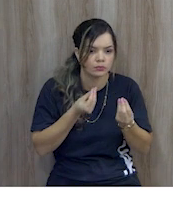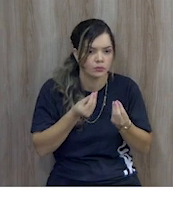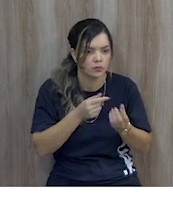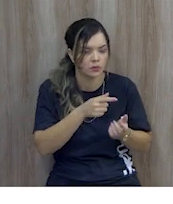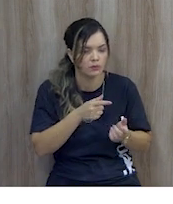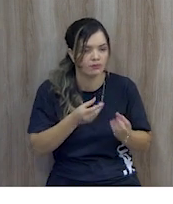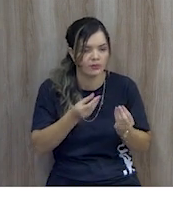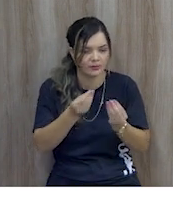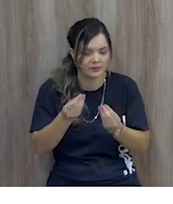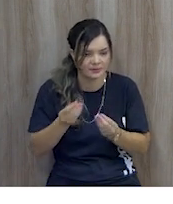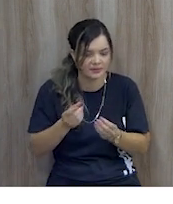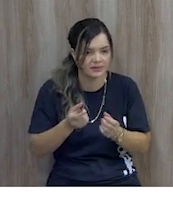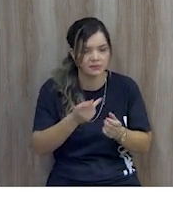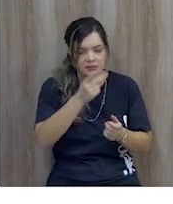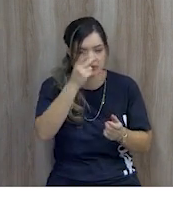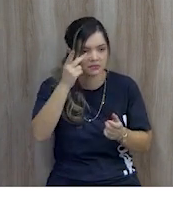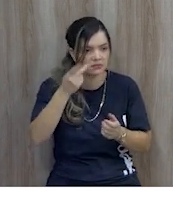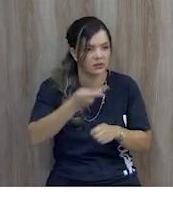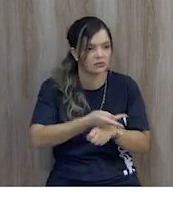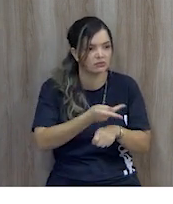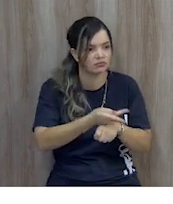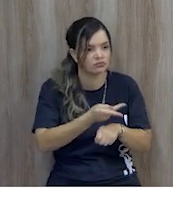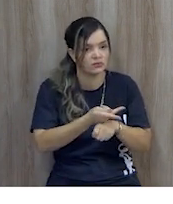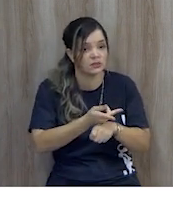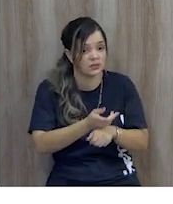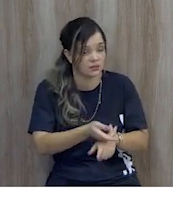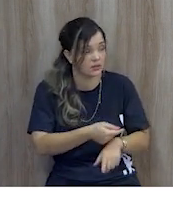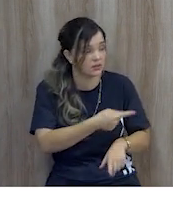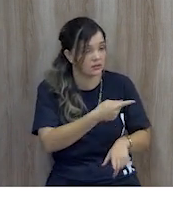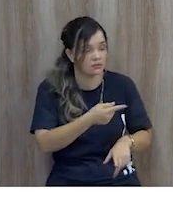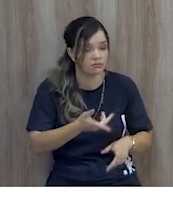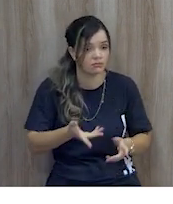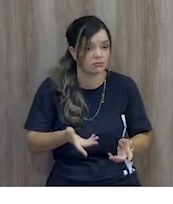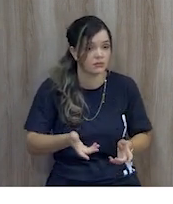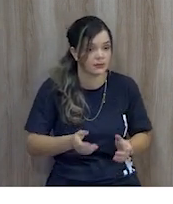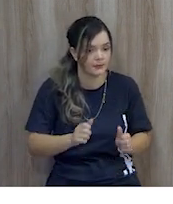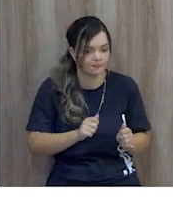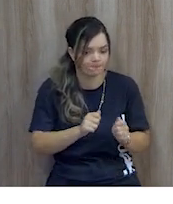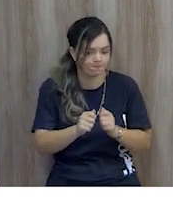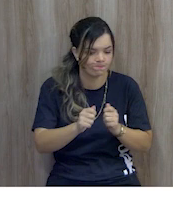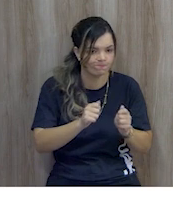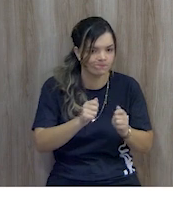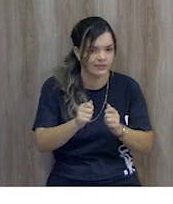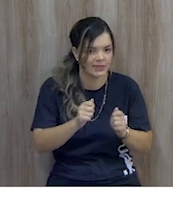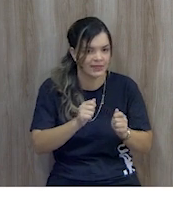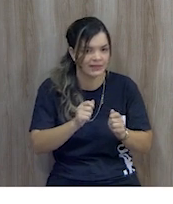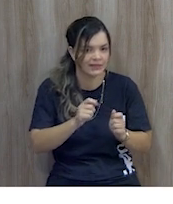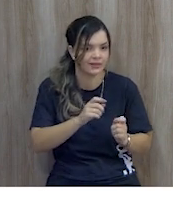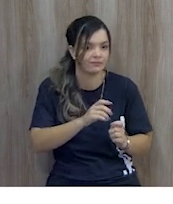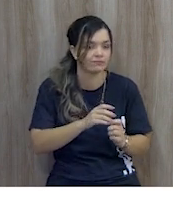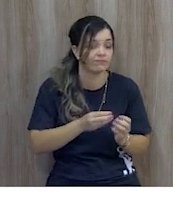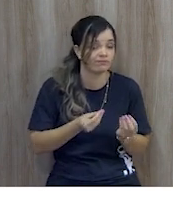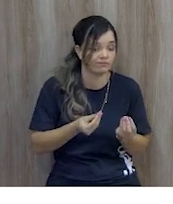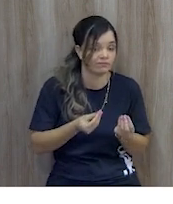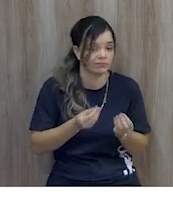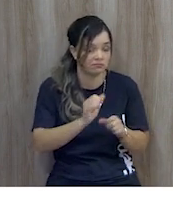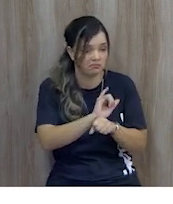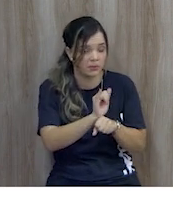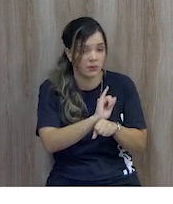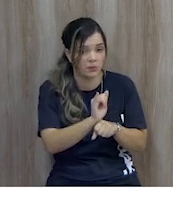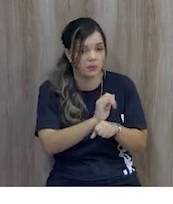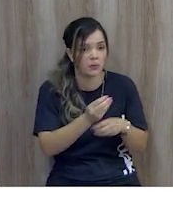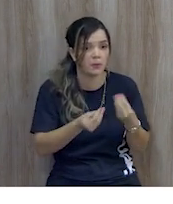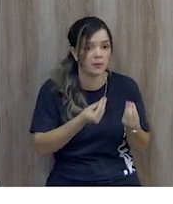uma técnica de Zucchelli com um túnel. Você sabendo manejar bem as duas técnicas, não tem problema você usar as duas técnicas